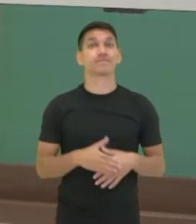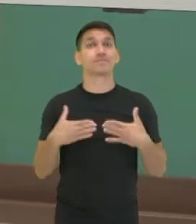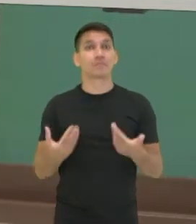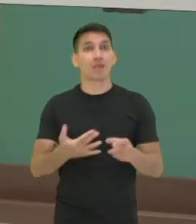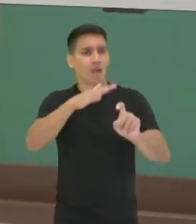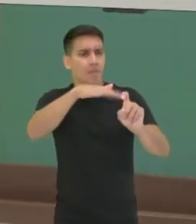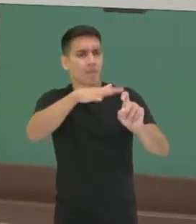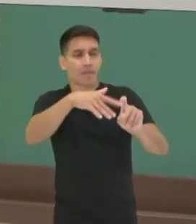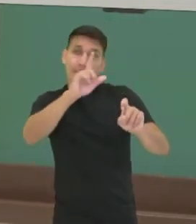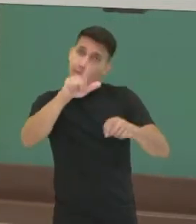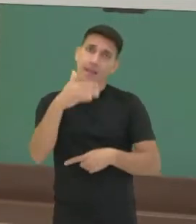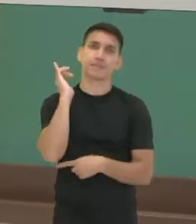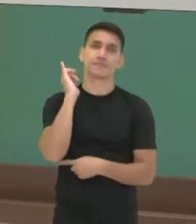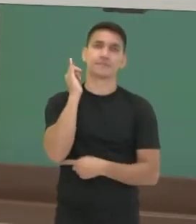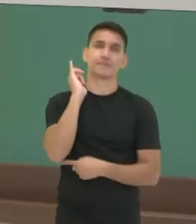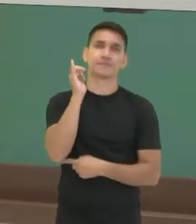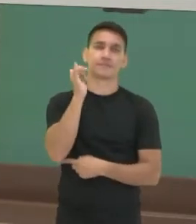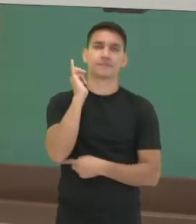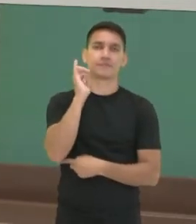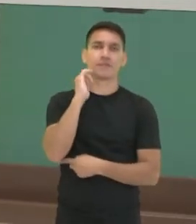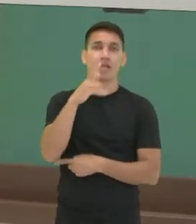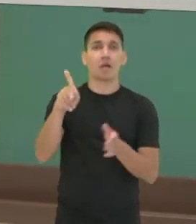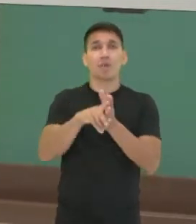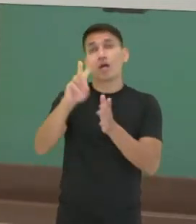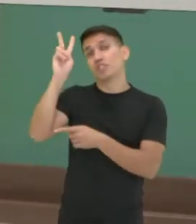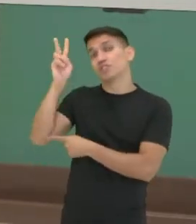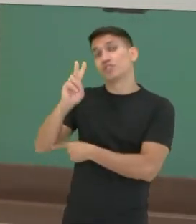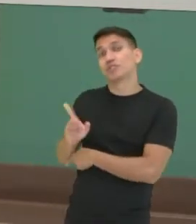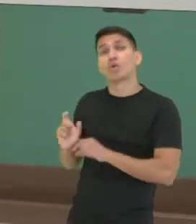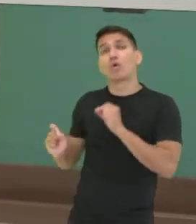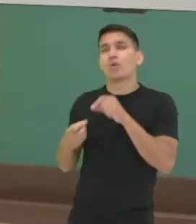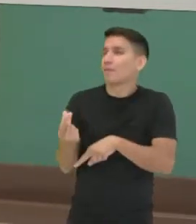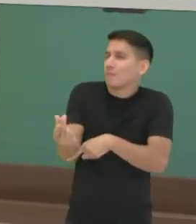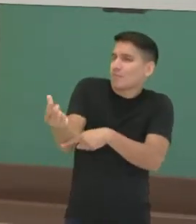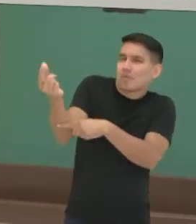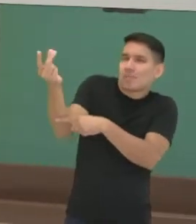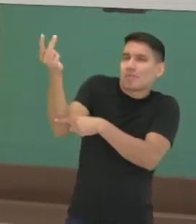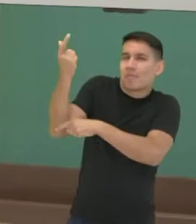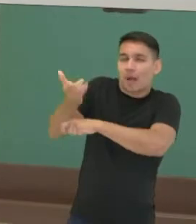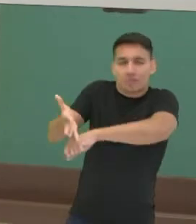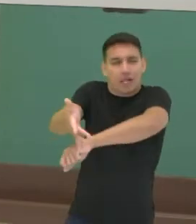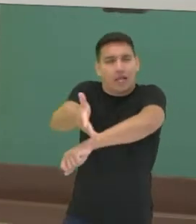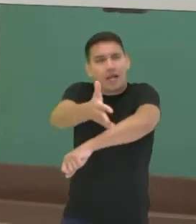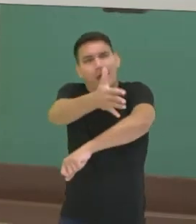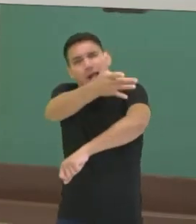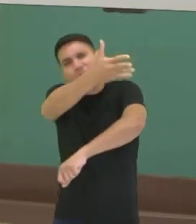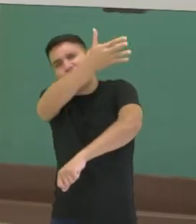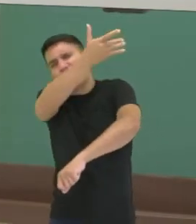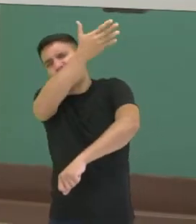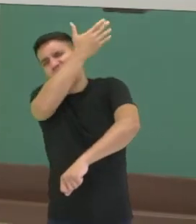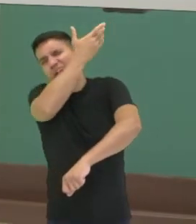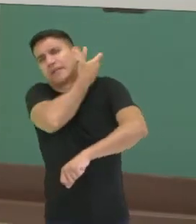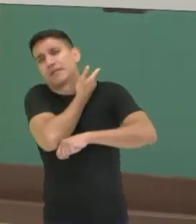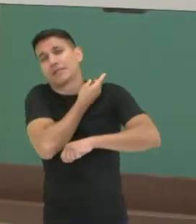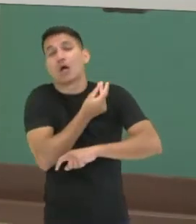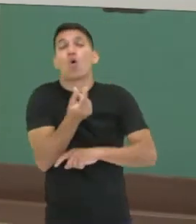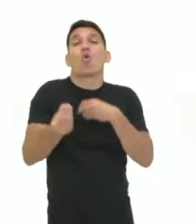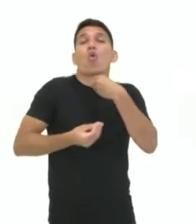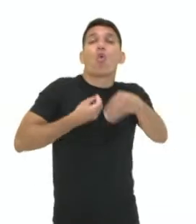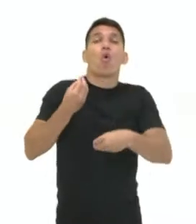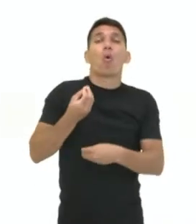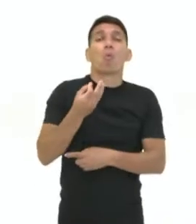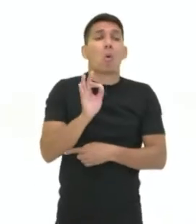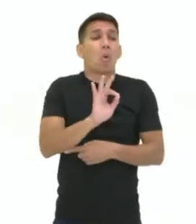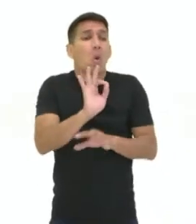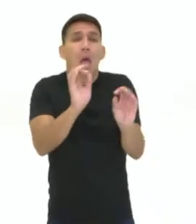são narrativas, os mitos são histórias sobre um passado bem distante, lá na origem de tudo, de quando não